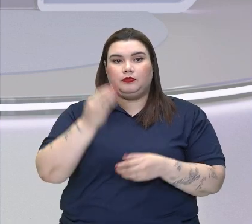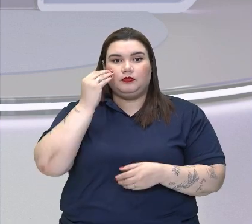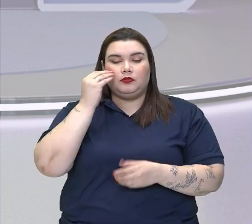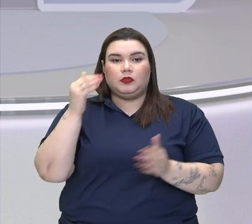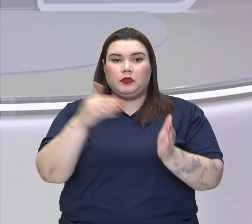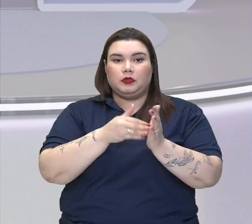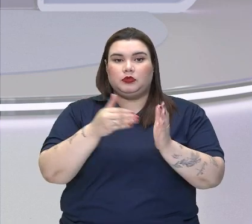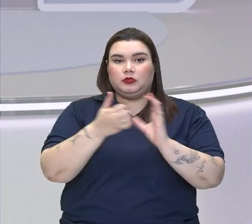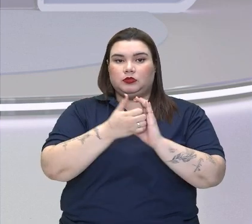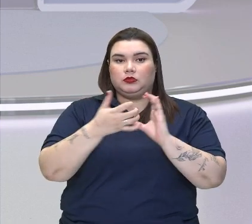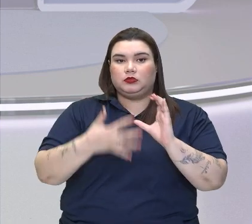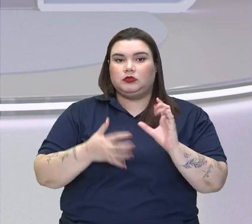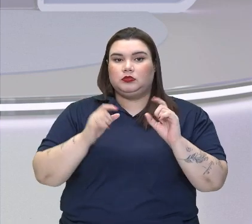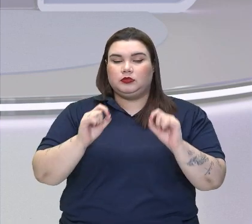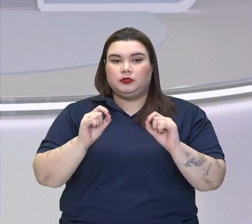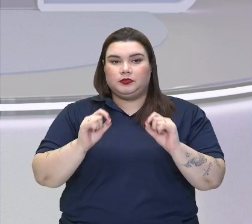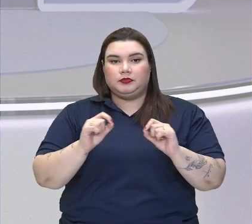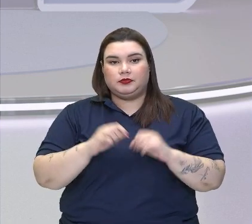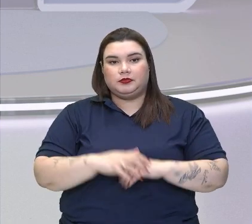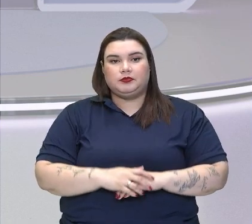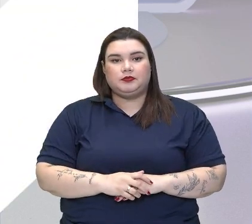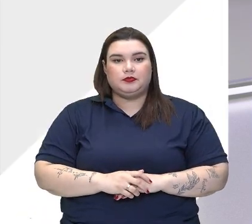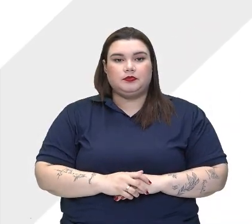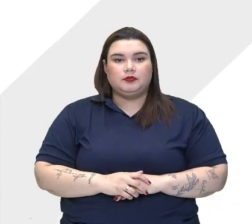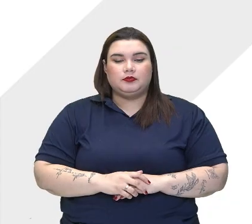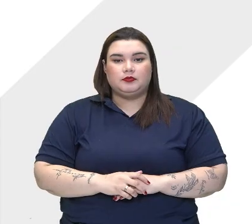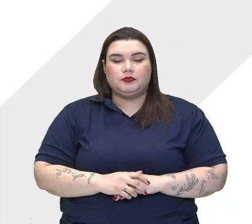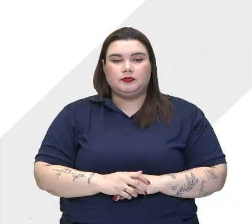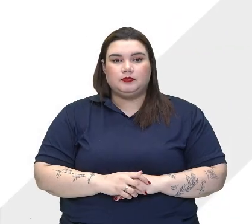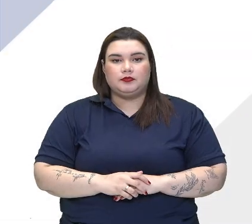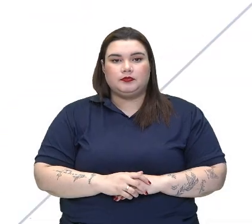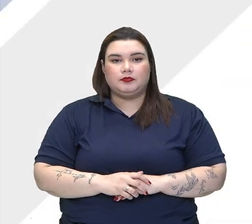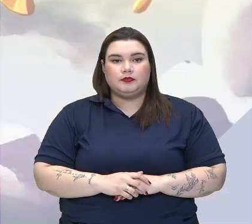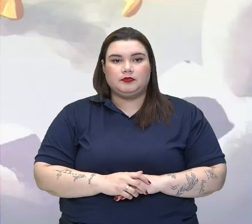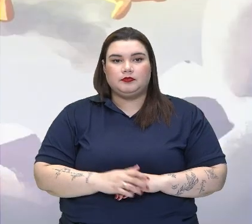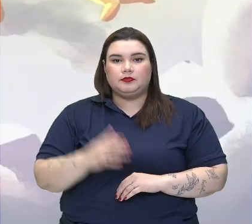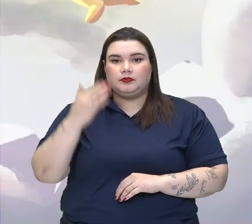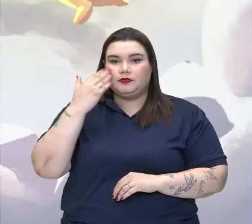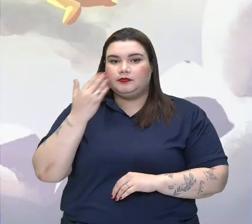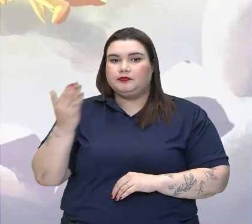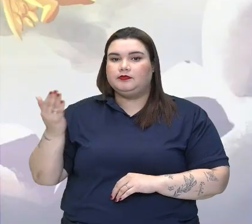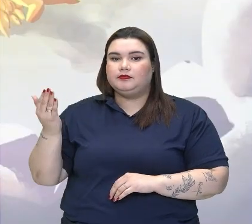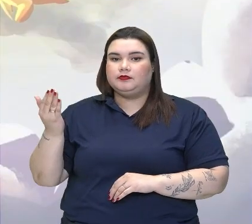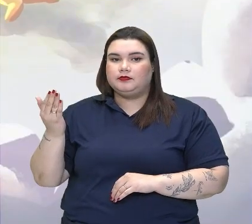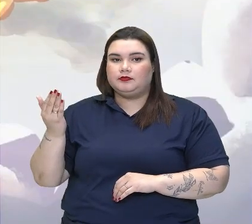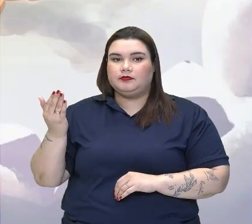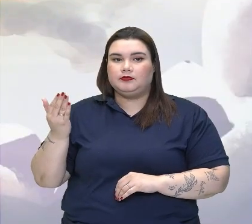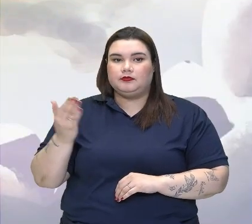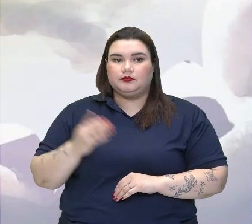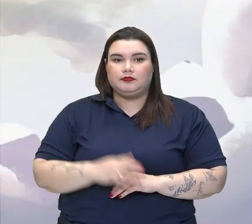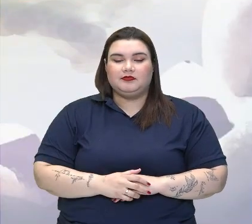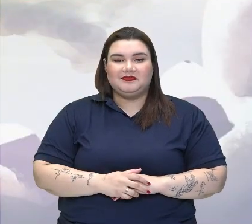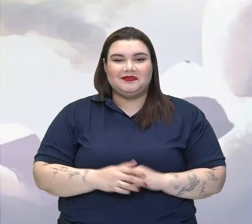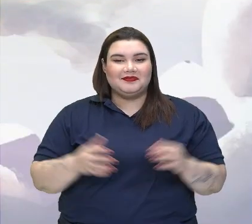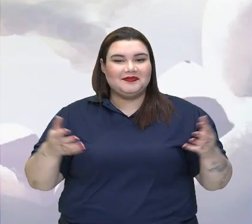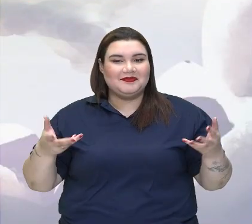último aspecto que esta aula nos apresenta, que é sobre a morte.